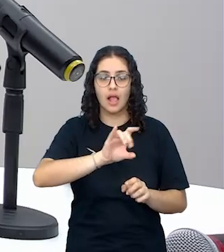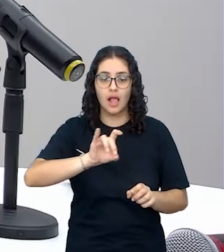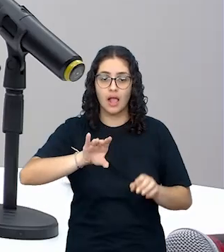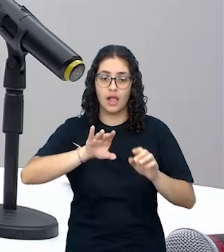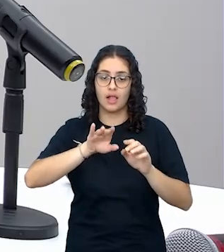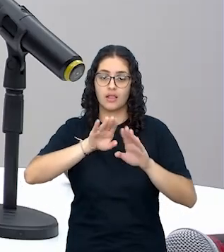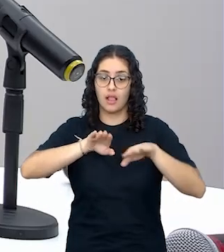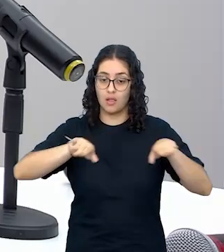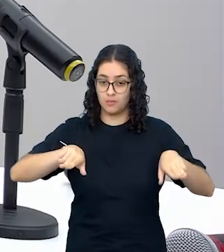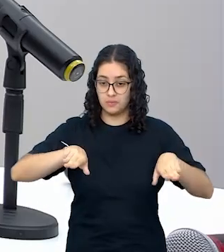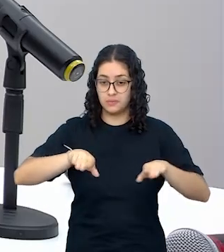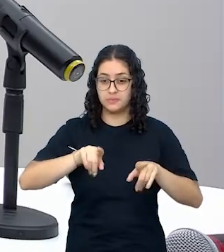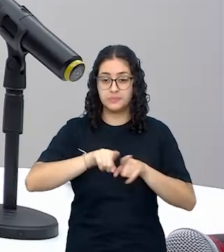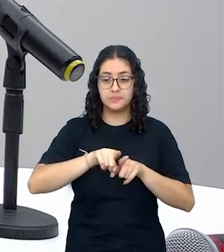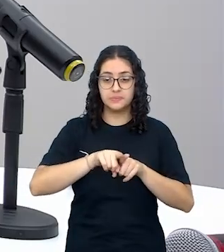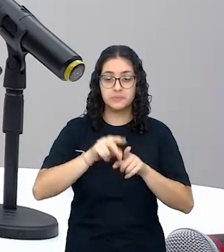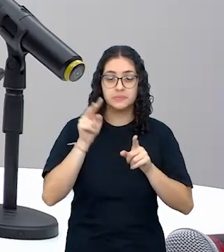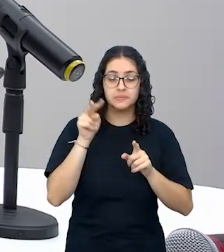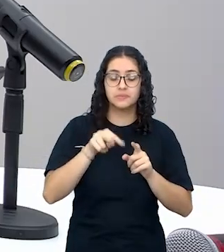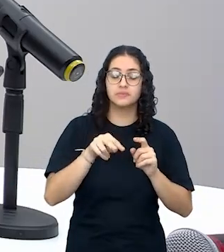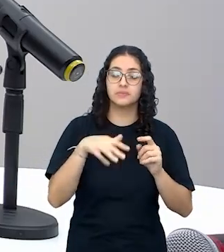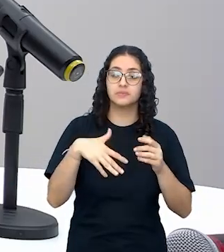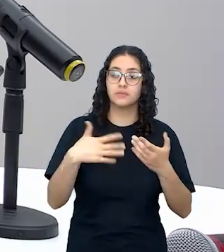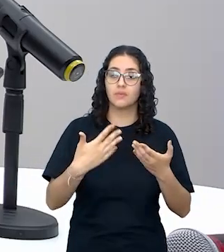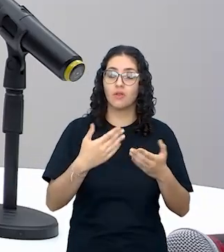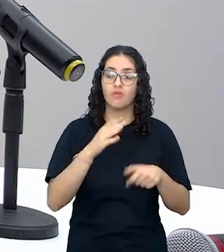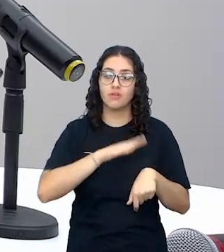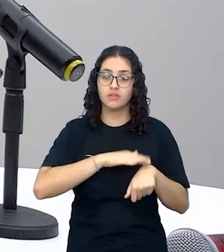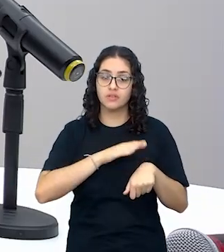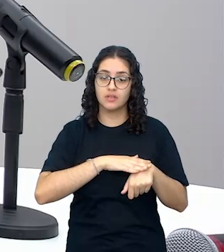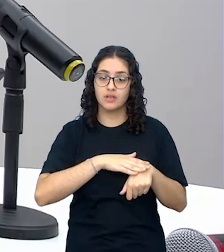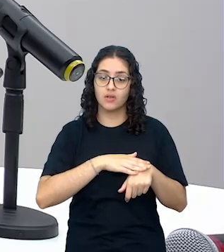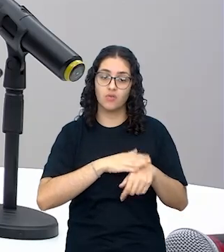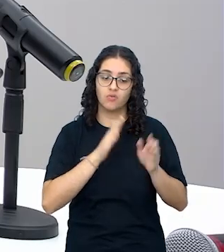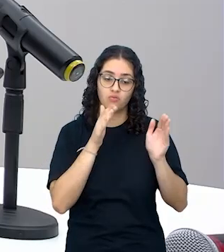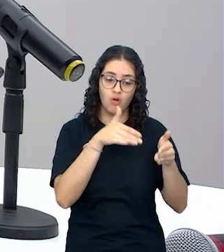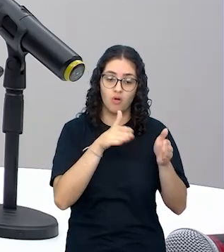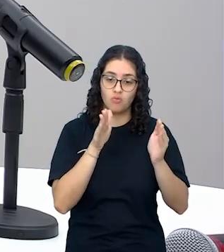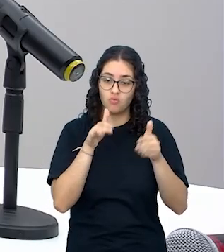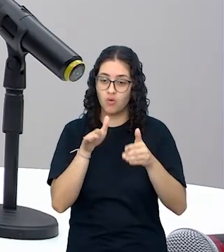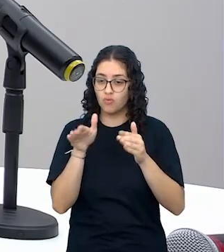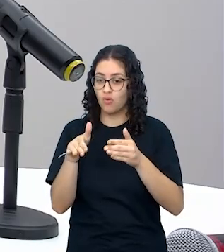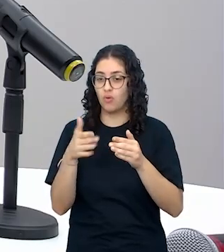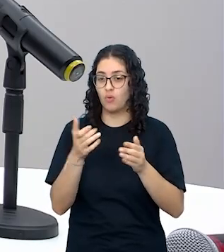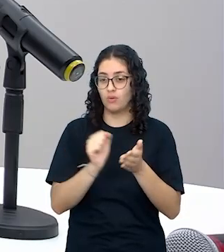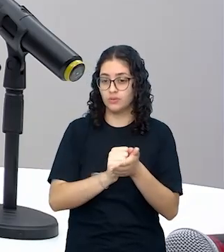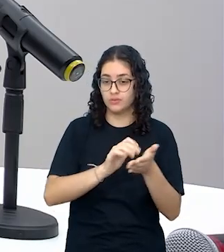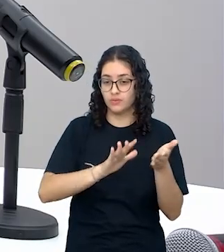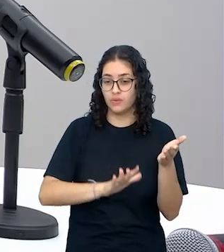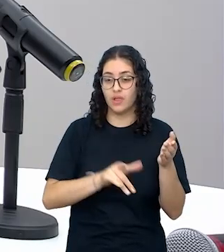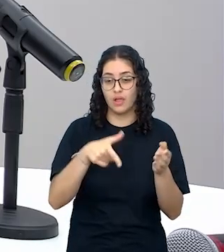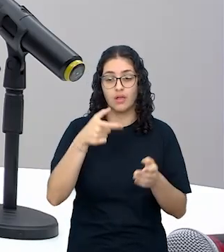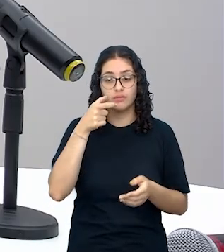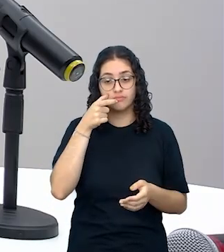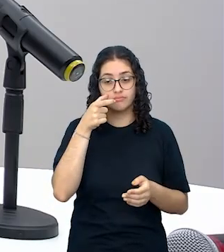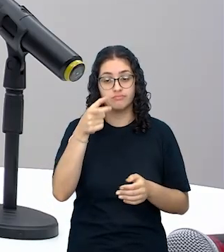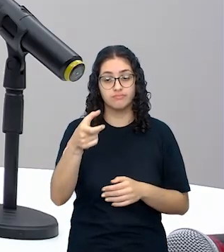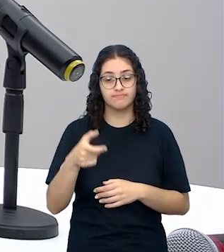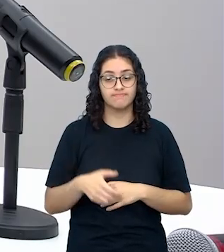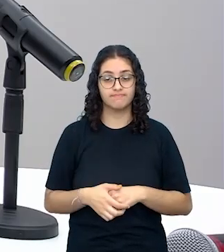e direcionar, né, a ação, né, direcionar as atividades. Isso é muito interessante,